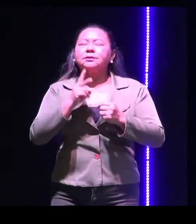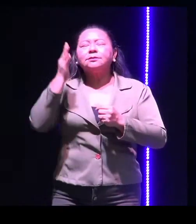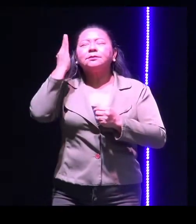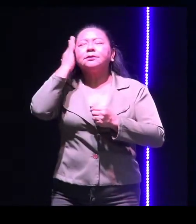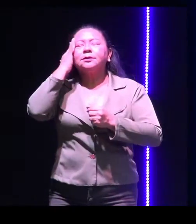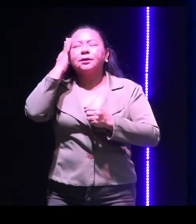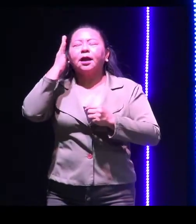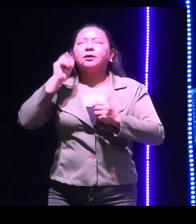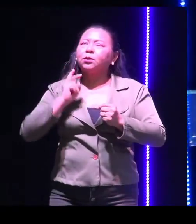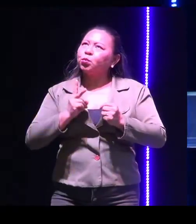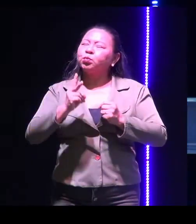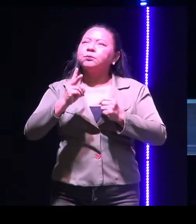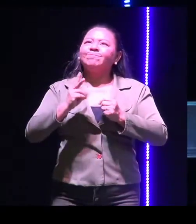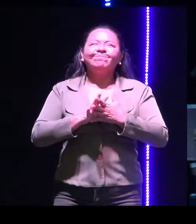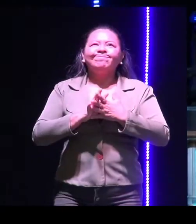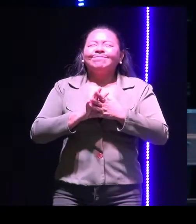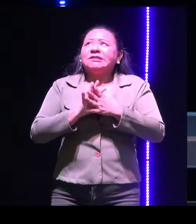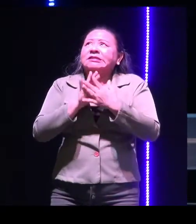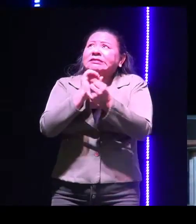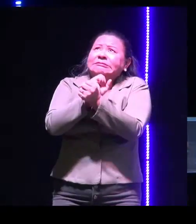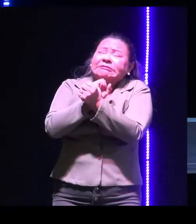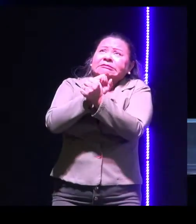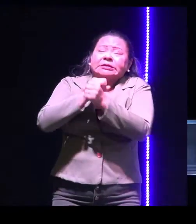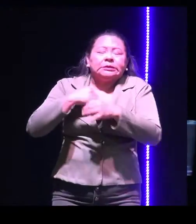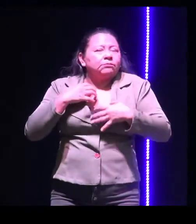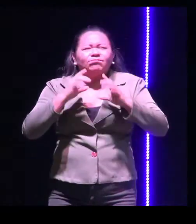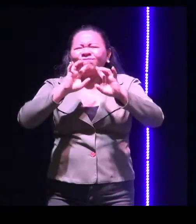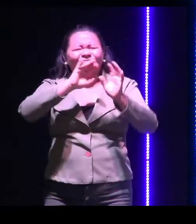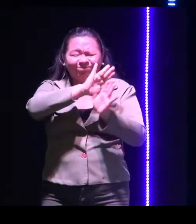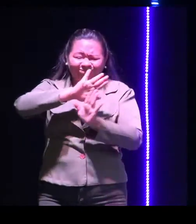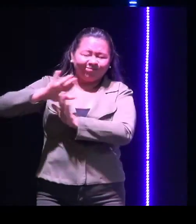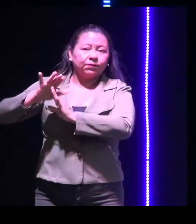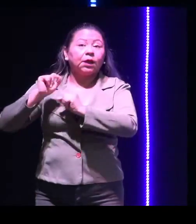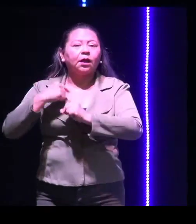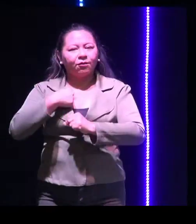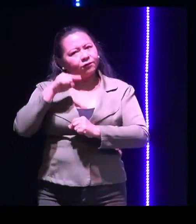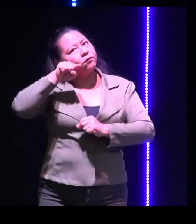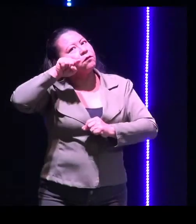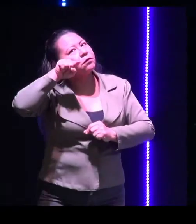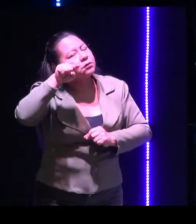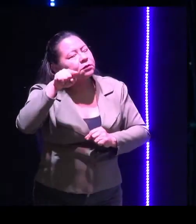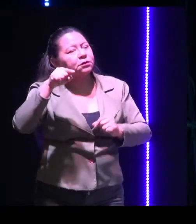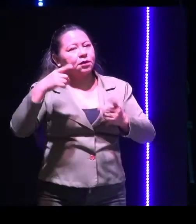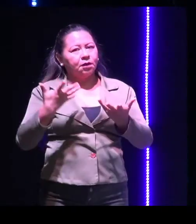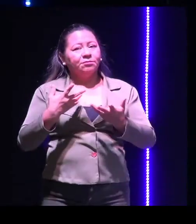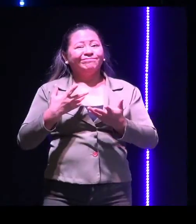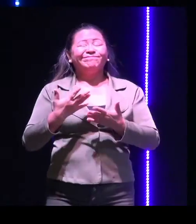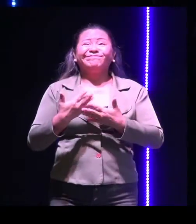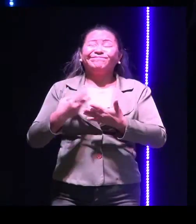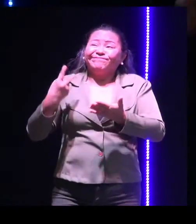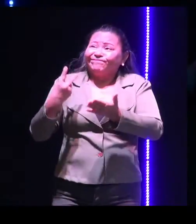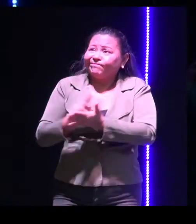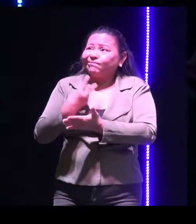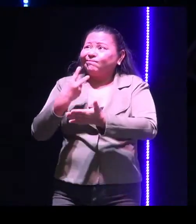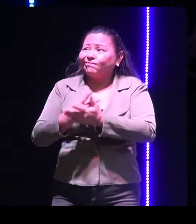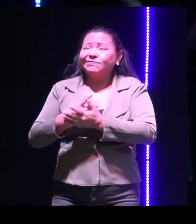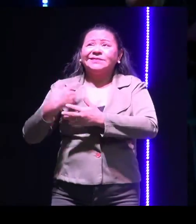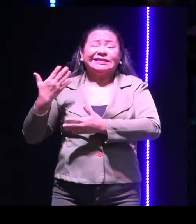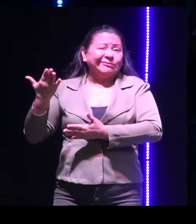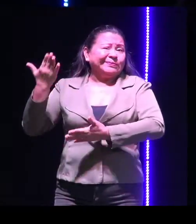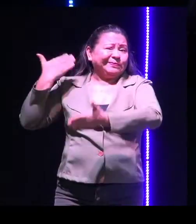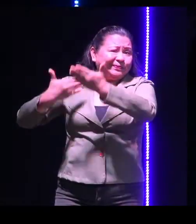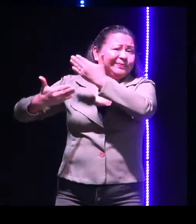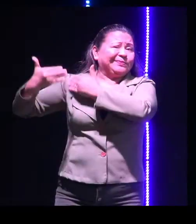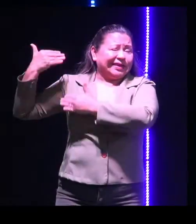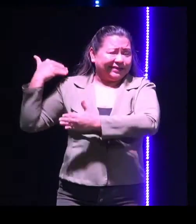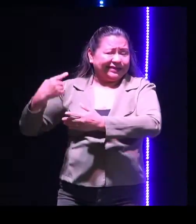submetam novamente a um jugo de escravidão. Queridos, eu e você, nós andávamos errantes por esse mundo,